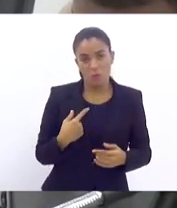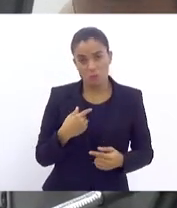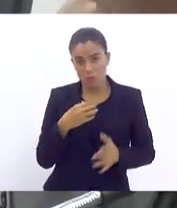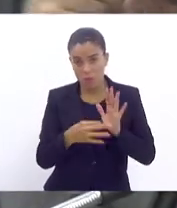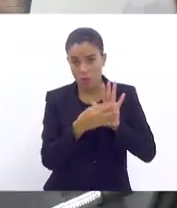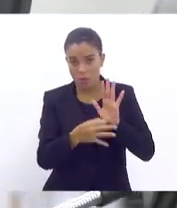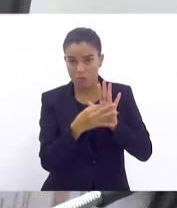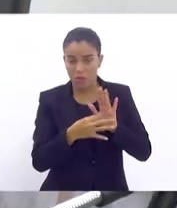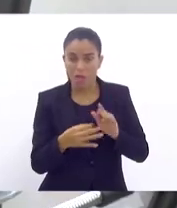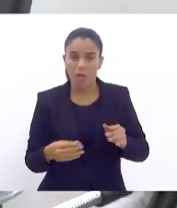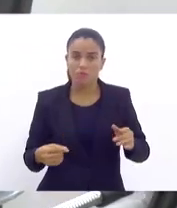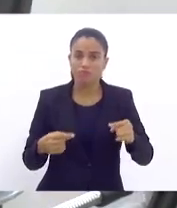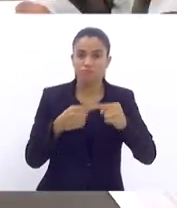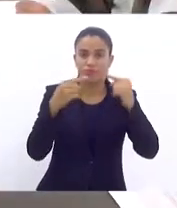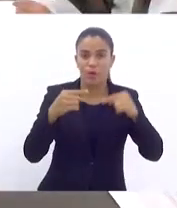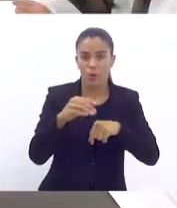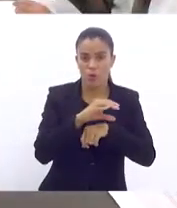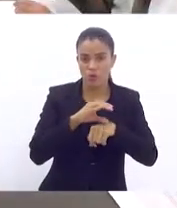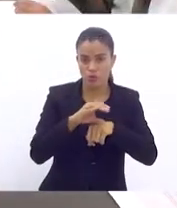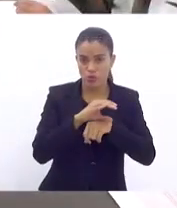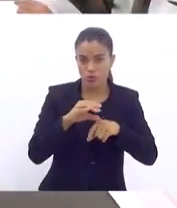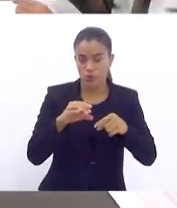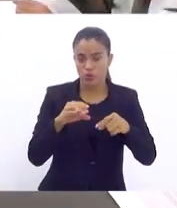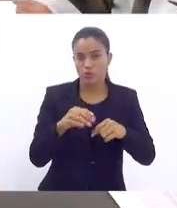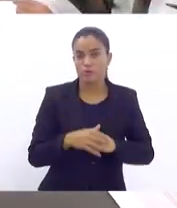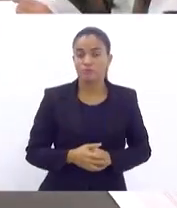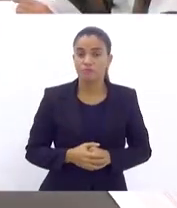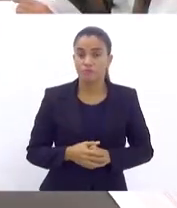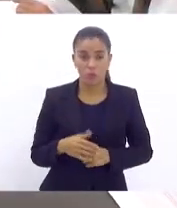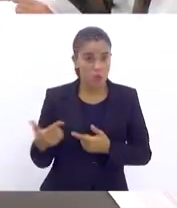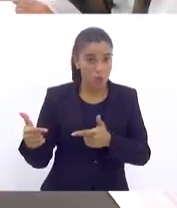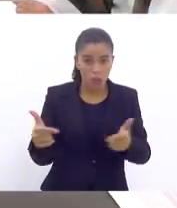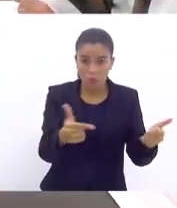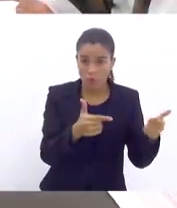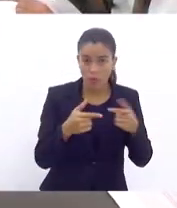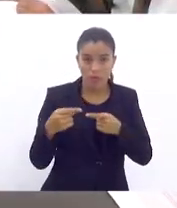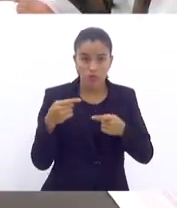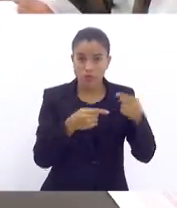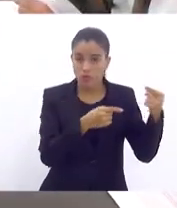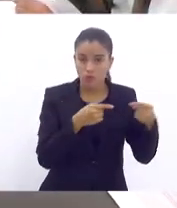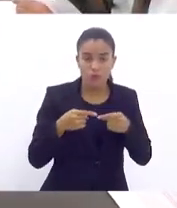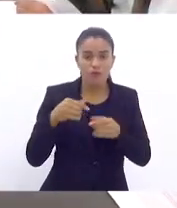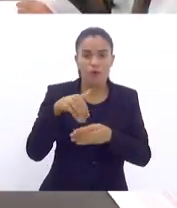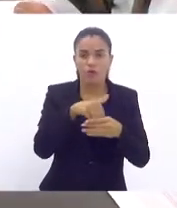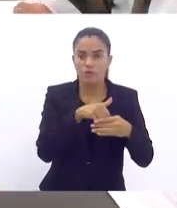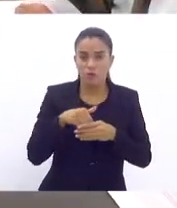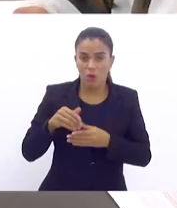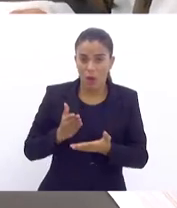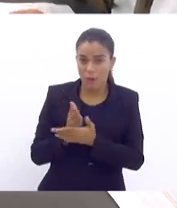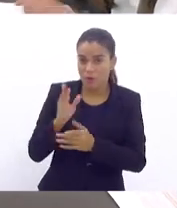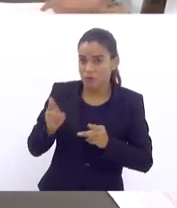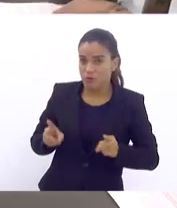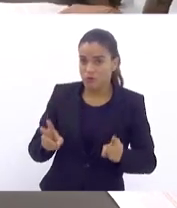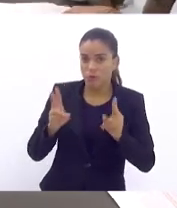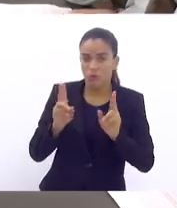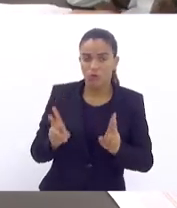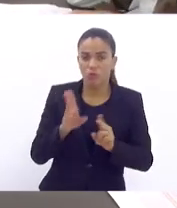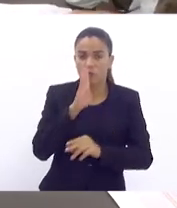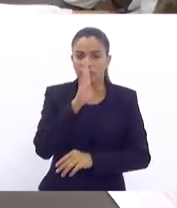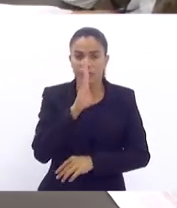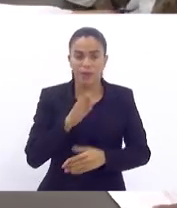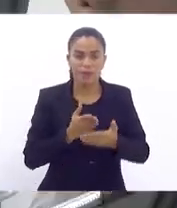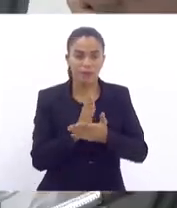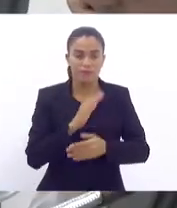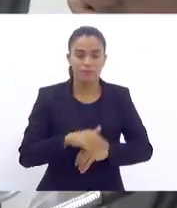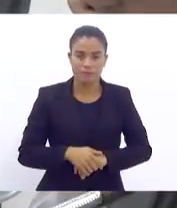constitucionalidade em discussão não havendo Quem Queira discutir em votação senhores que a prova permaneça Como estão aprovado